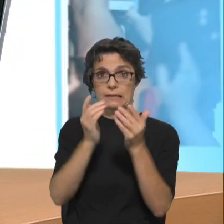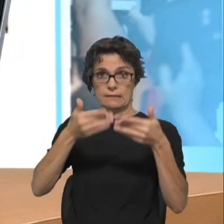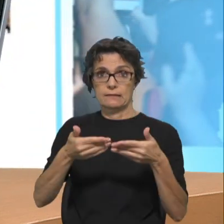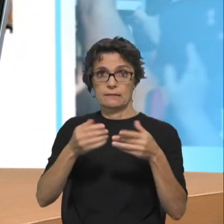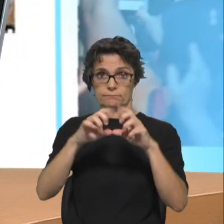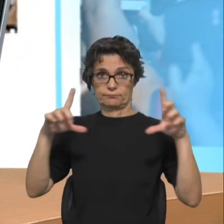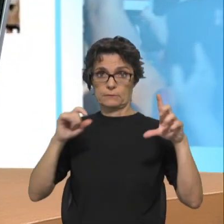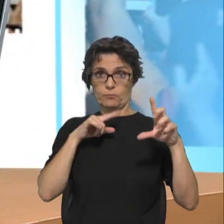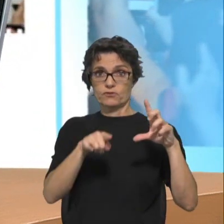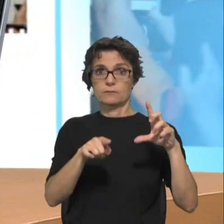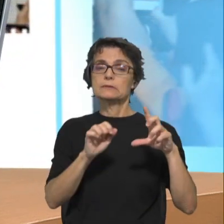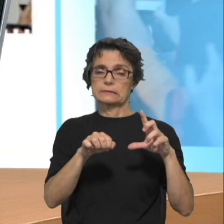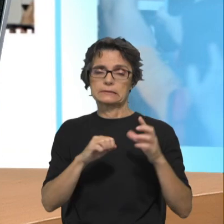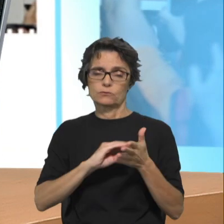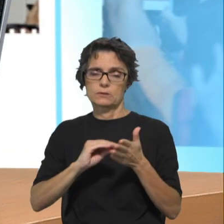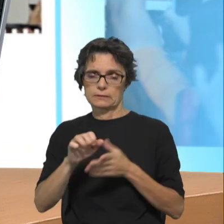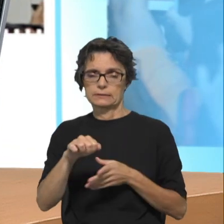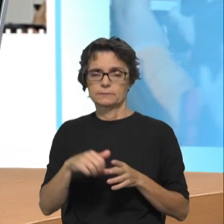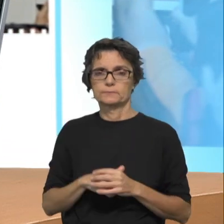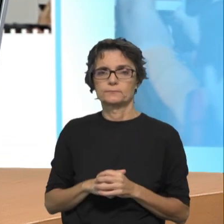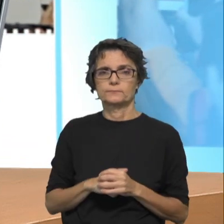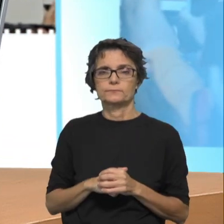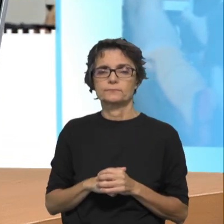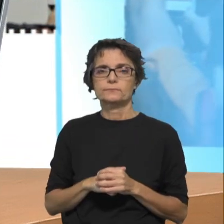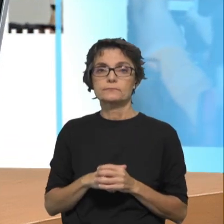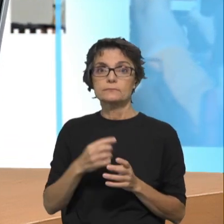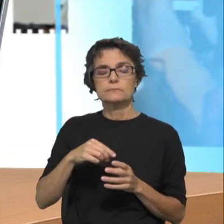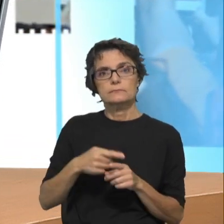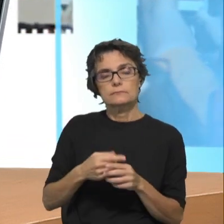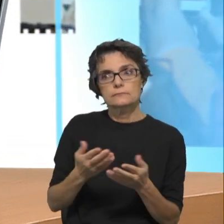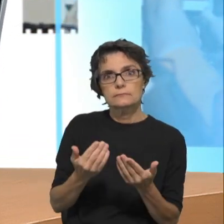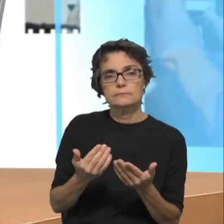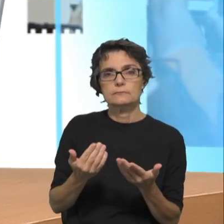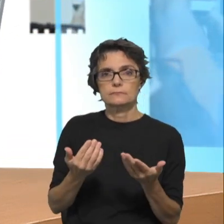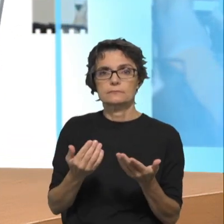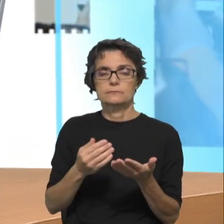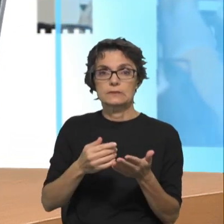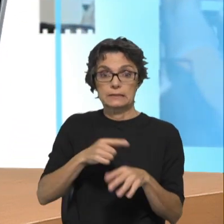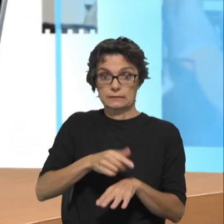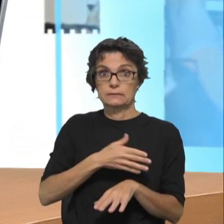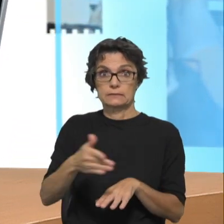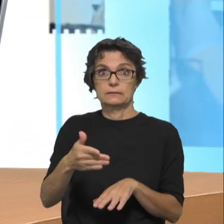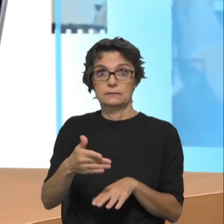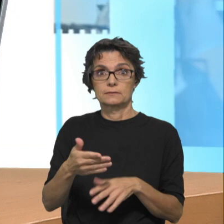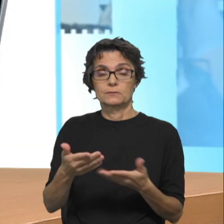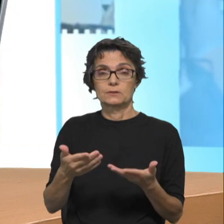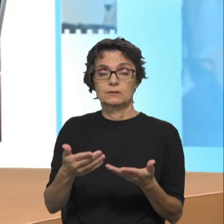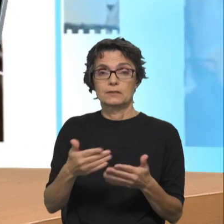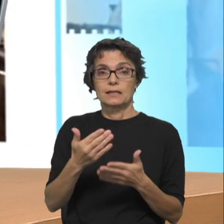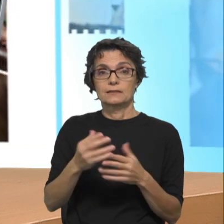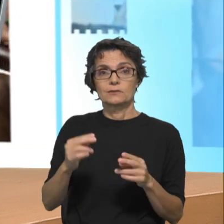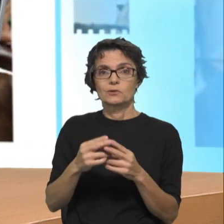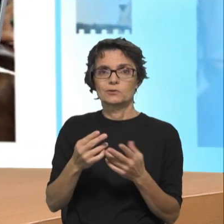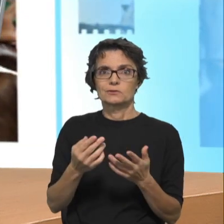do Secretariado. Exatamente, e estaríamos muito interessados em que, ainda neste tempo que me dei até o encontro,